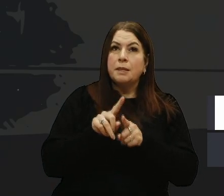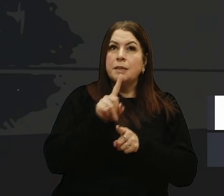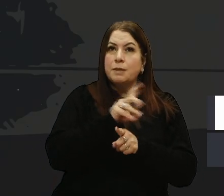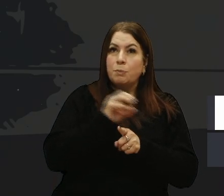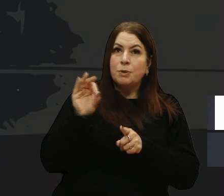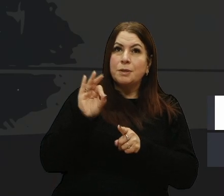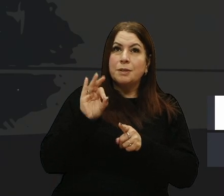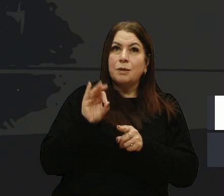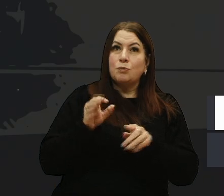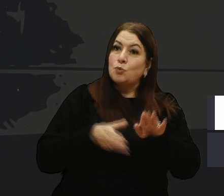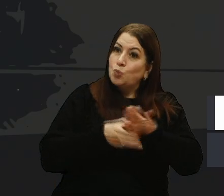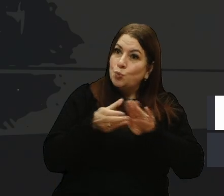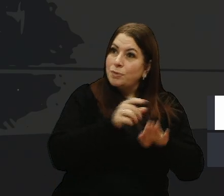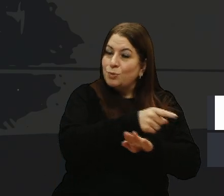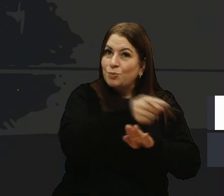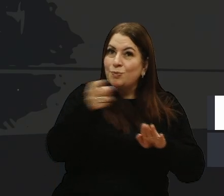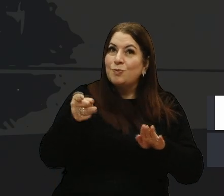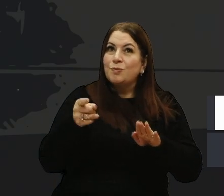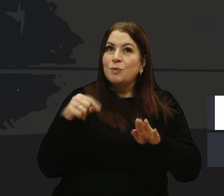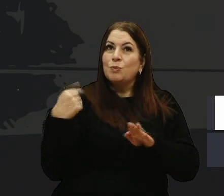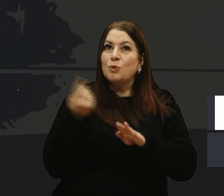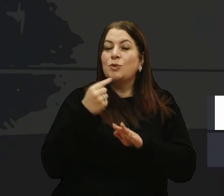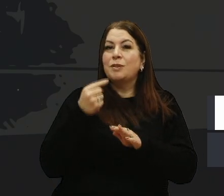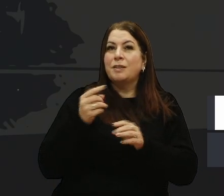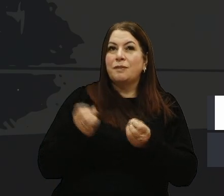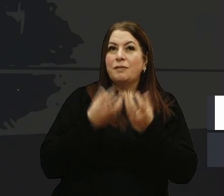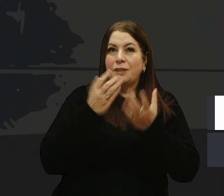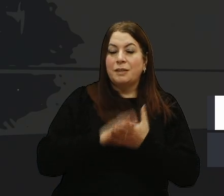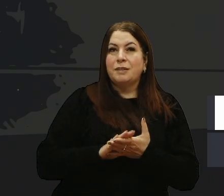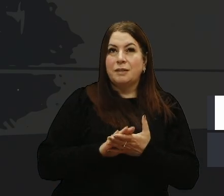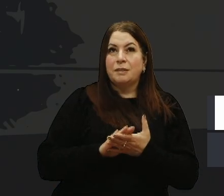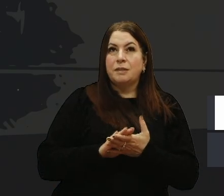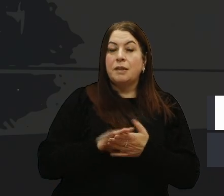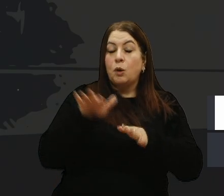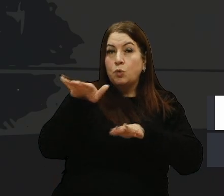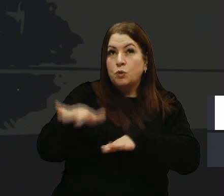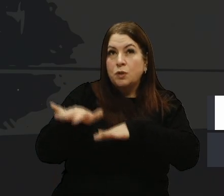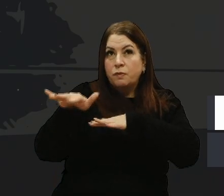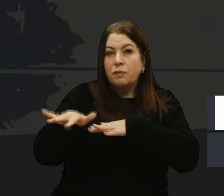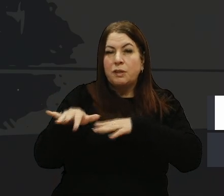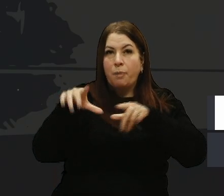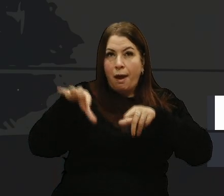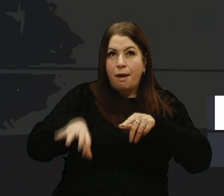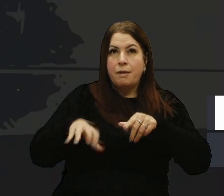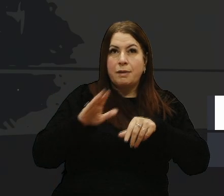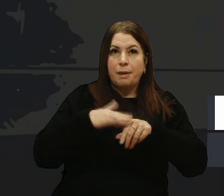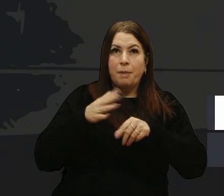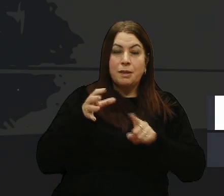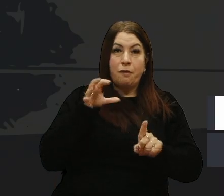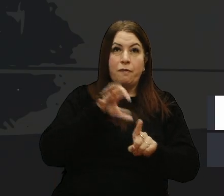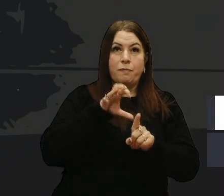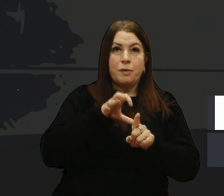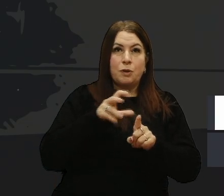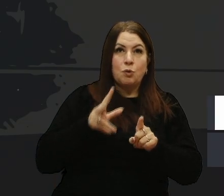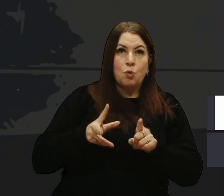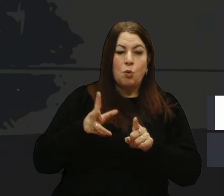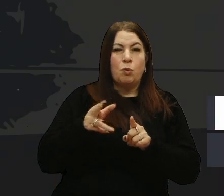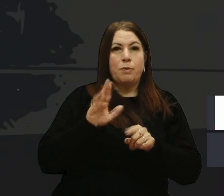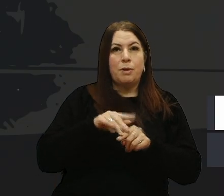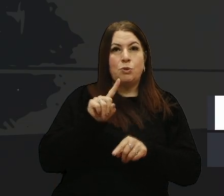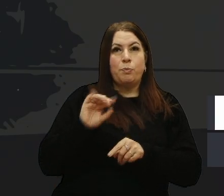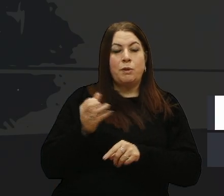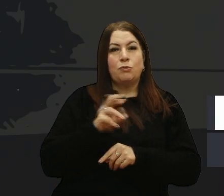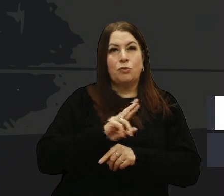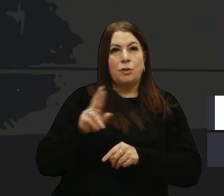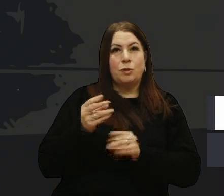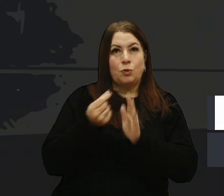100% de recomendação para as próximas festas. E o desfile foi uma das áreas que mais foram afetadas com o corte. A gente cortou mais de R$1 milhão